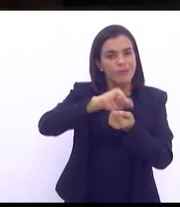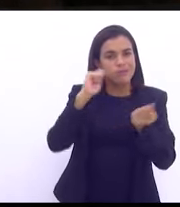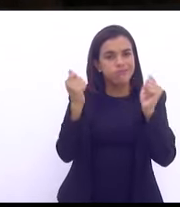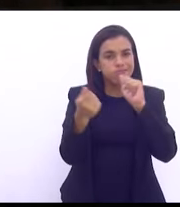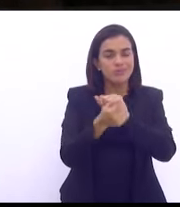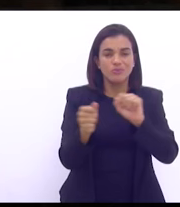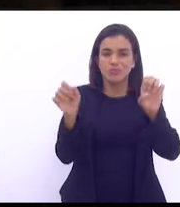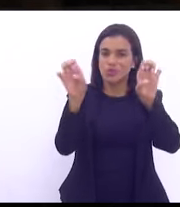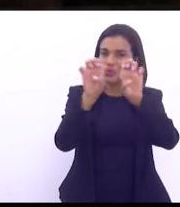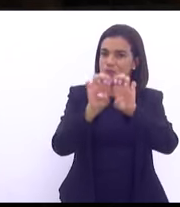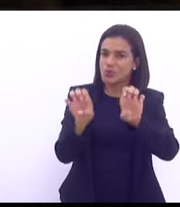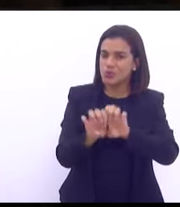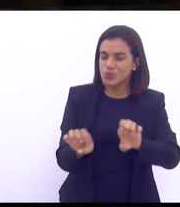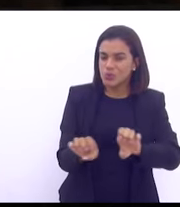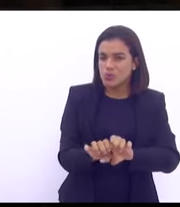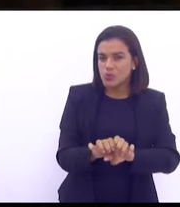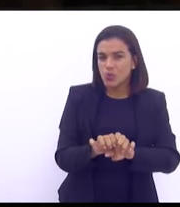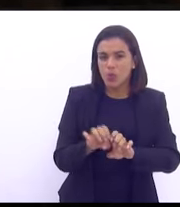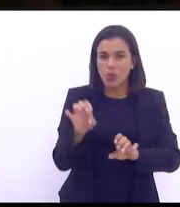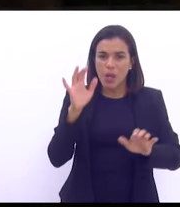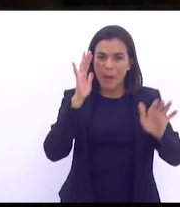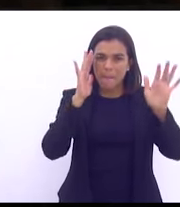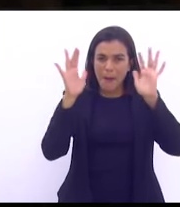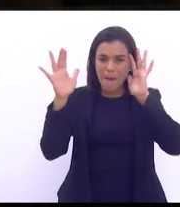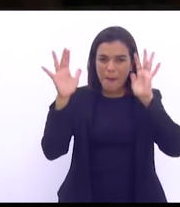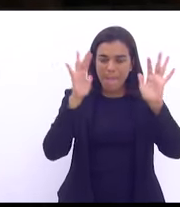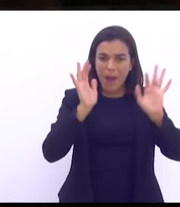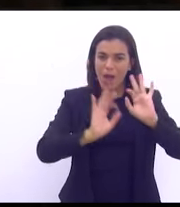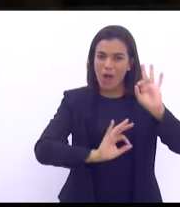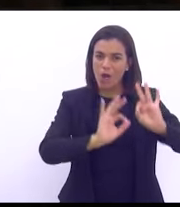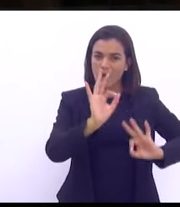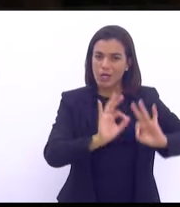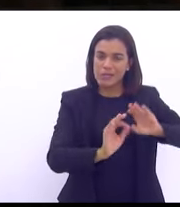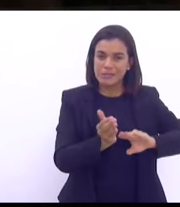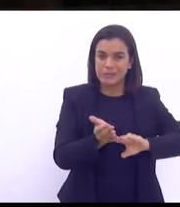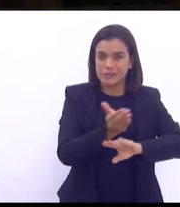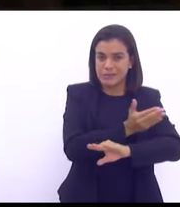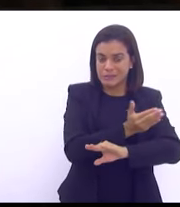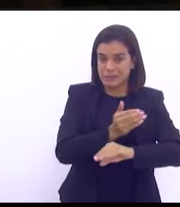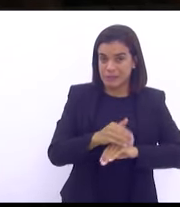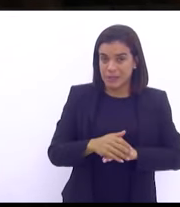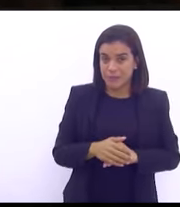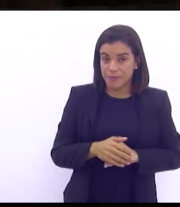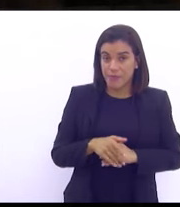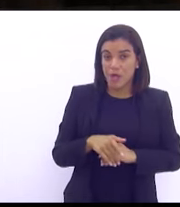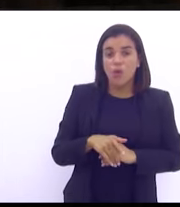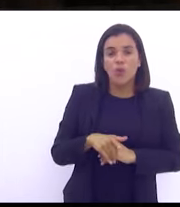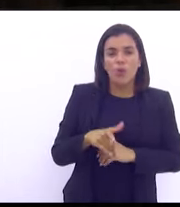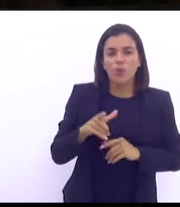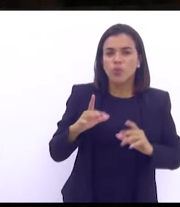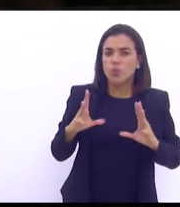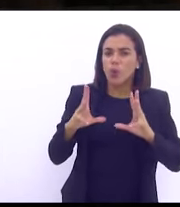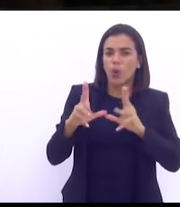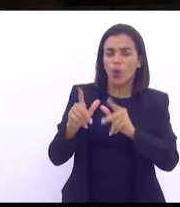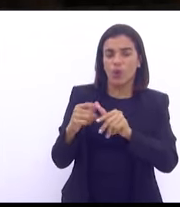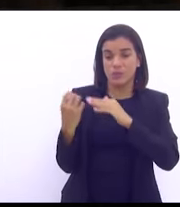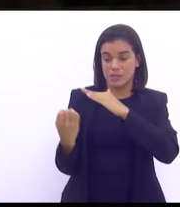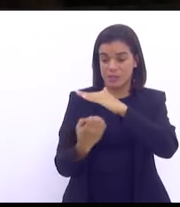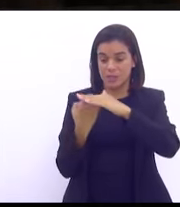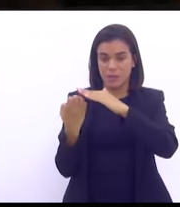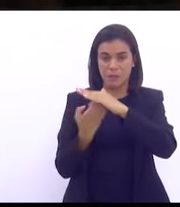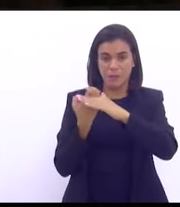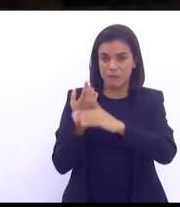estrutura muito bem pensada e planejada. E o que os empresários também, que são